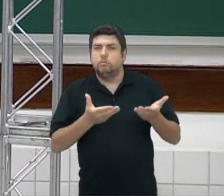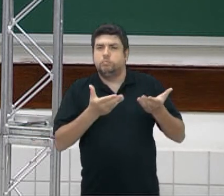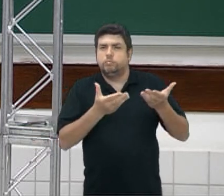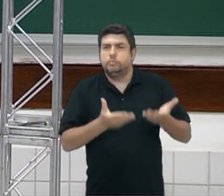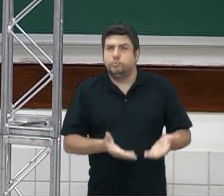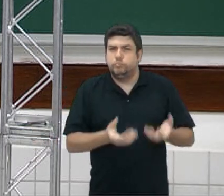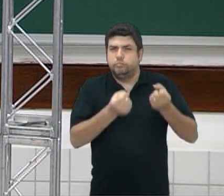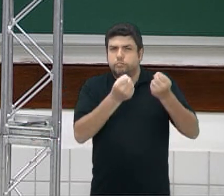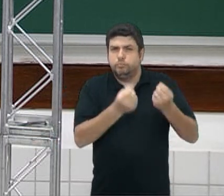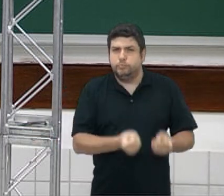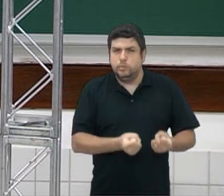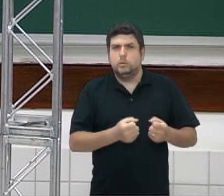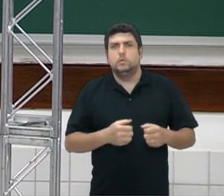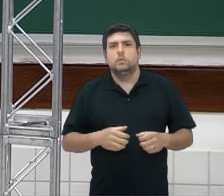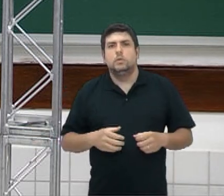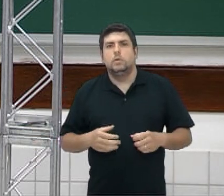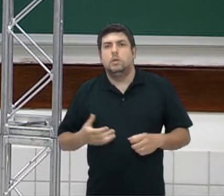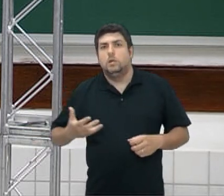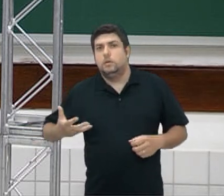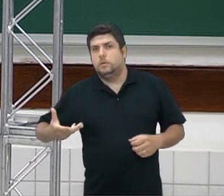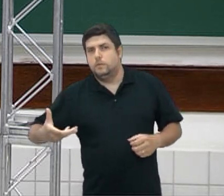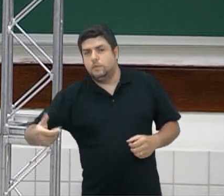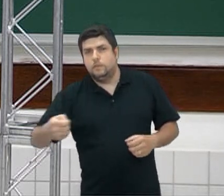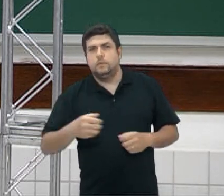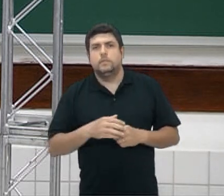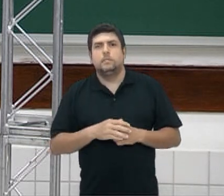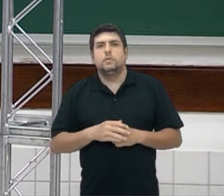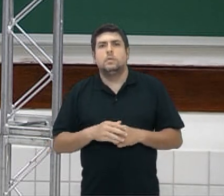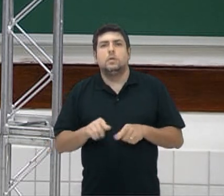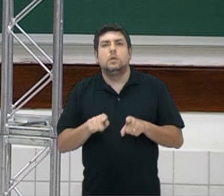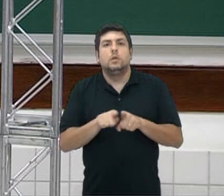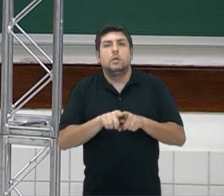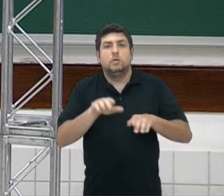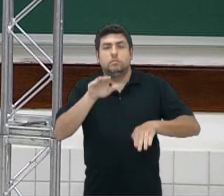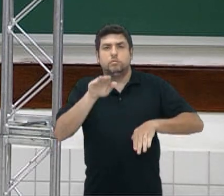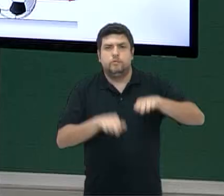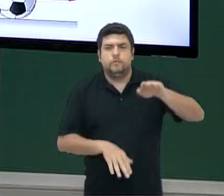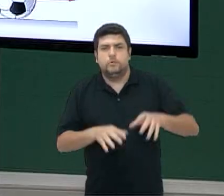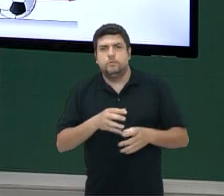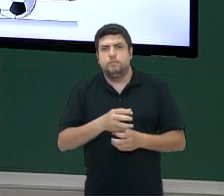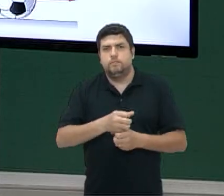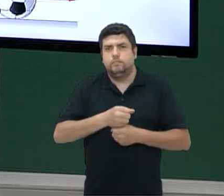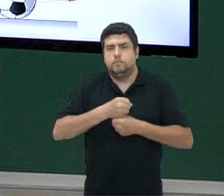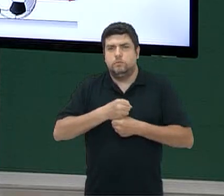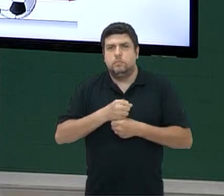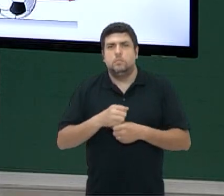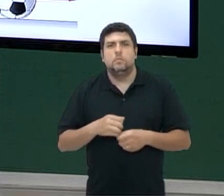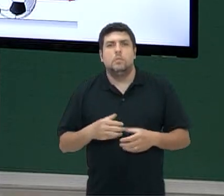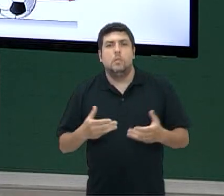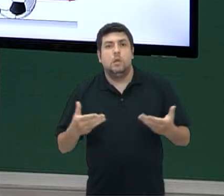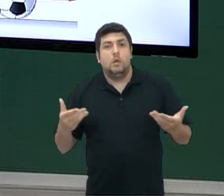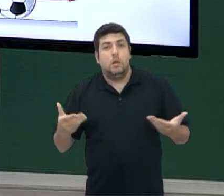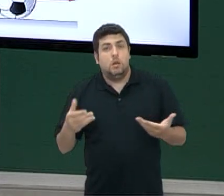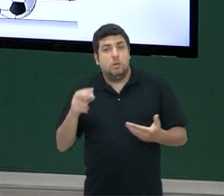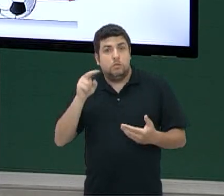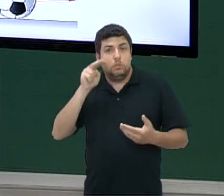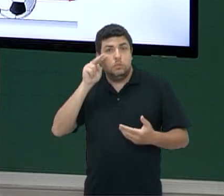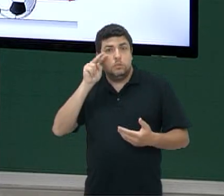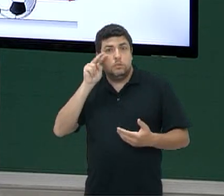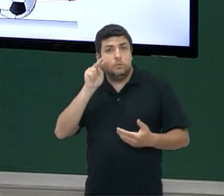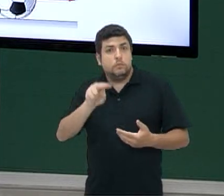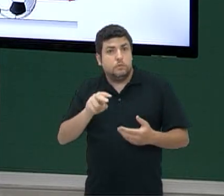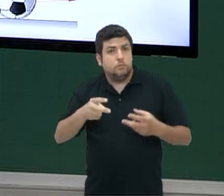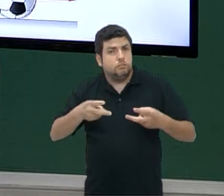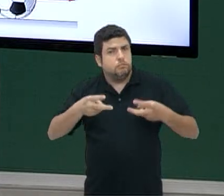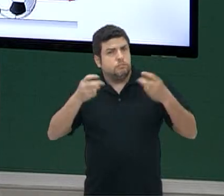falamos que o movimento ele é conservado. E agora nós estamos vendo que eu também posso